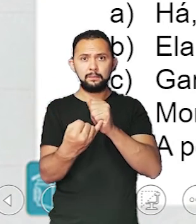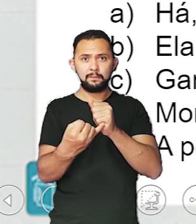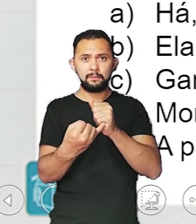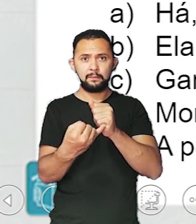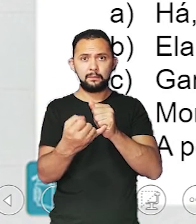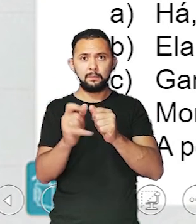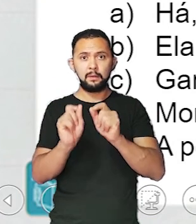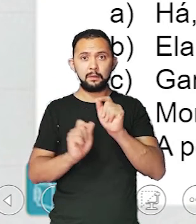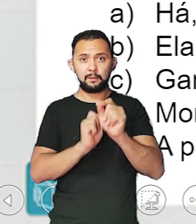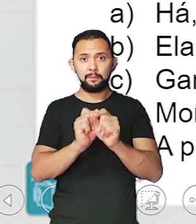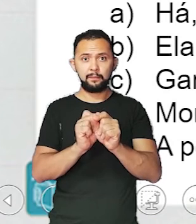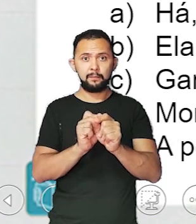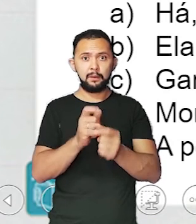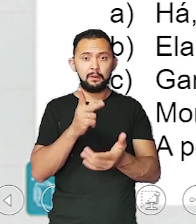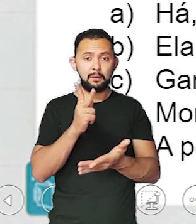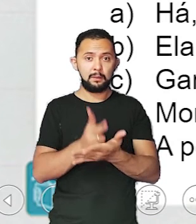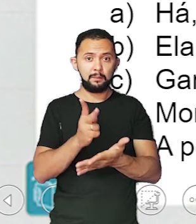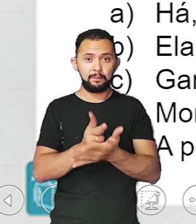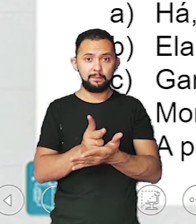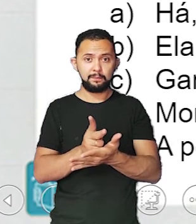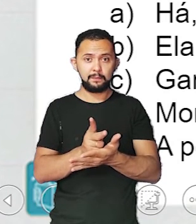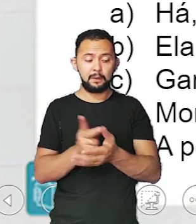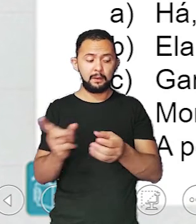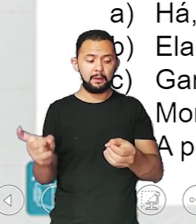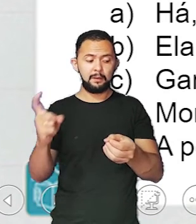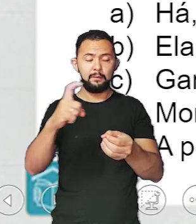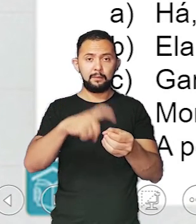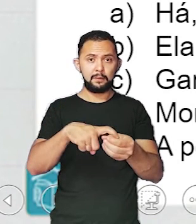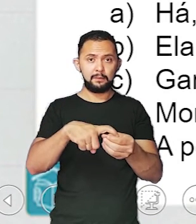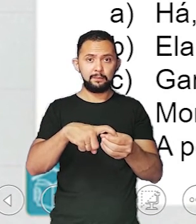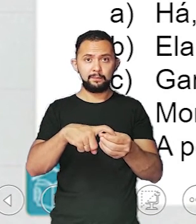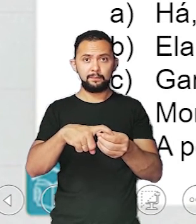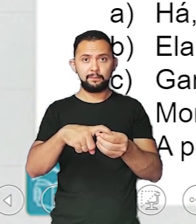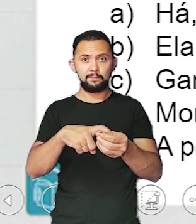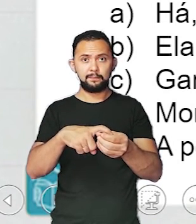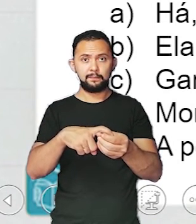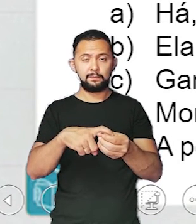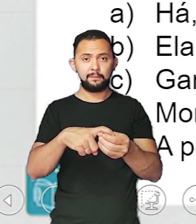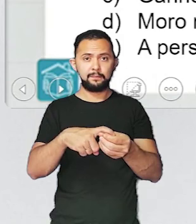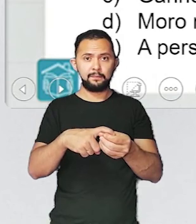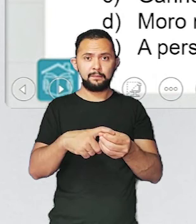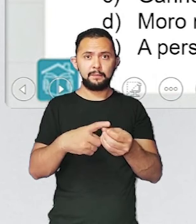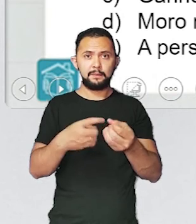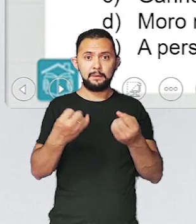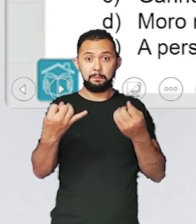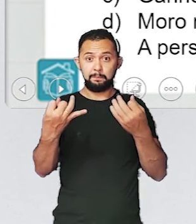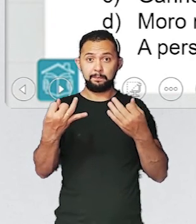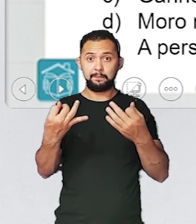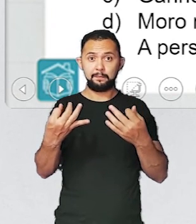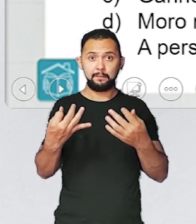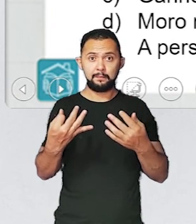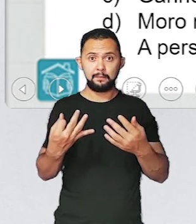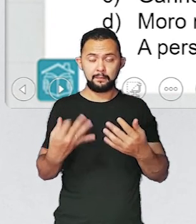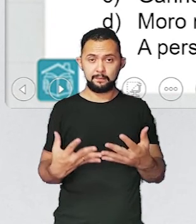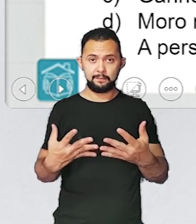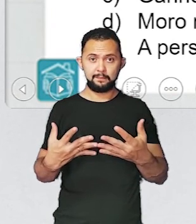lembrando, né, que ele faz a retomada. Tem certas coisas. O que ele não sabe dizer? Essas certas coisas, né? Eu não sei dizer certas coisas. É